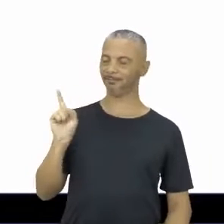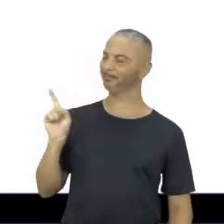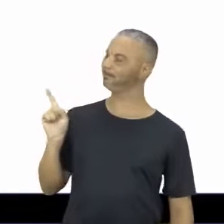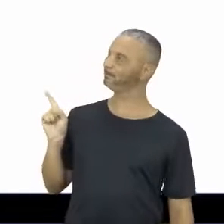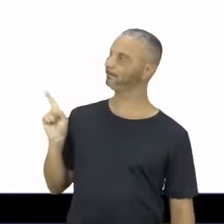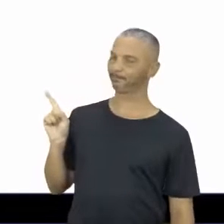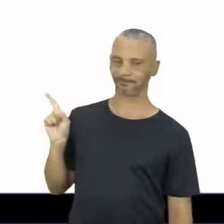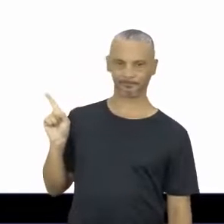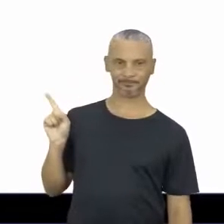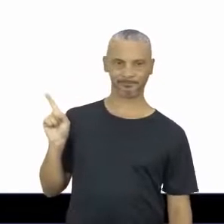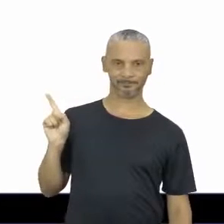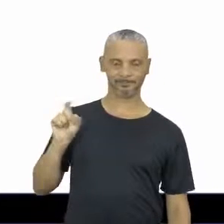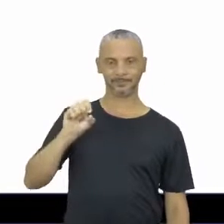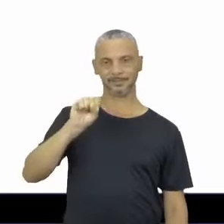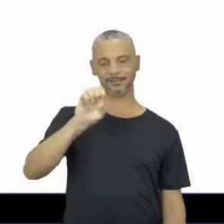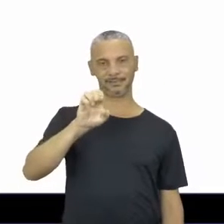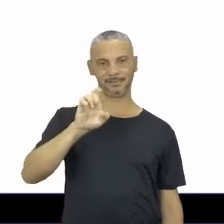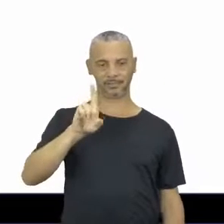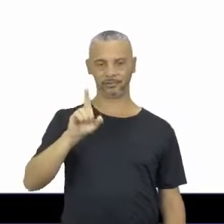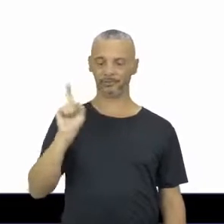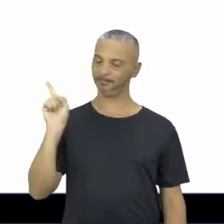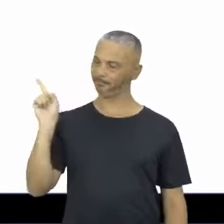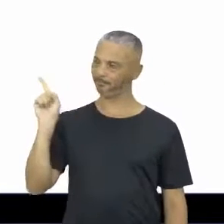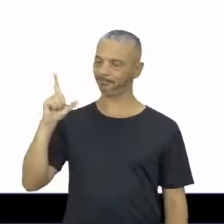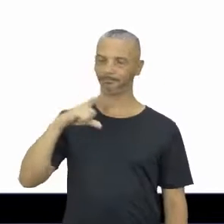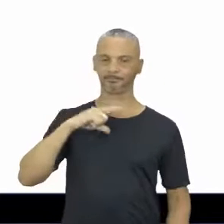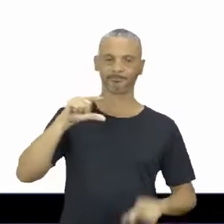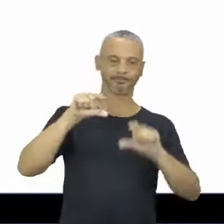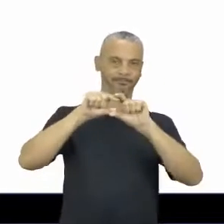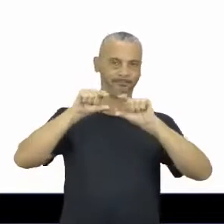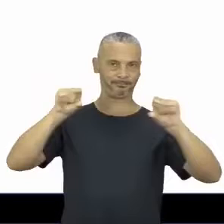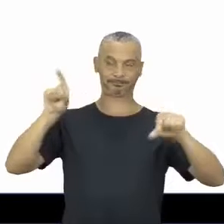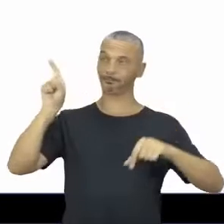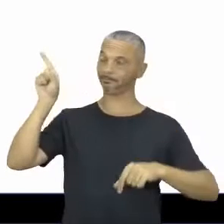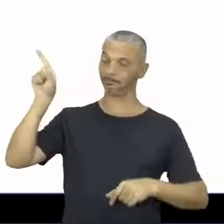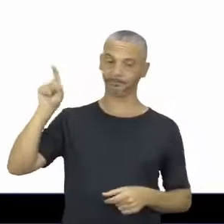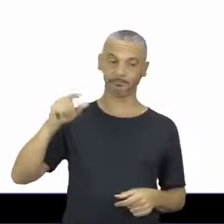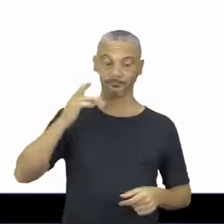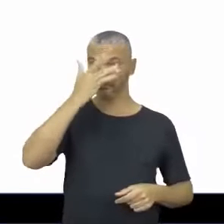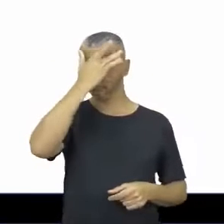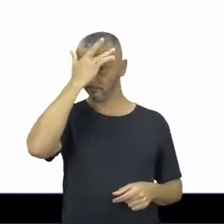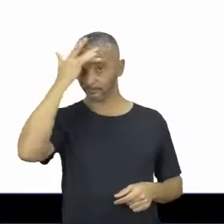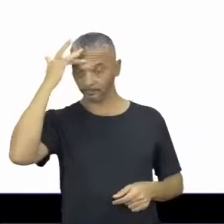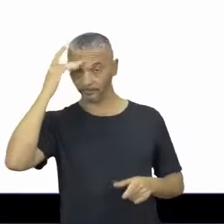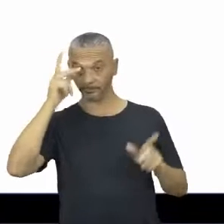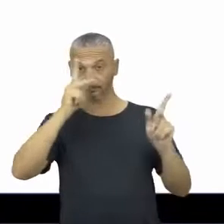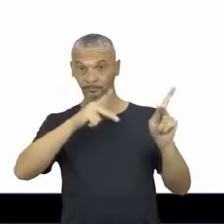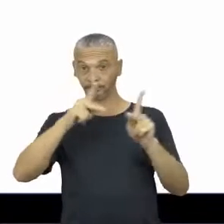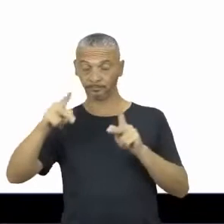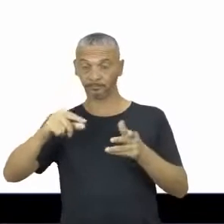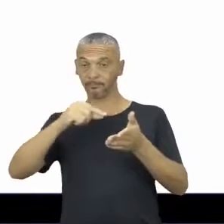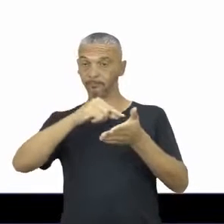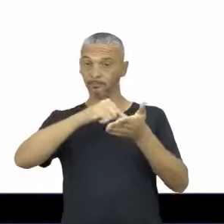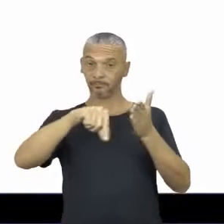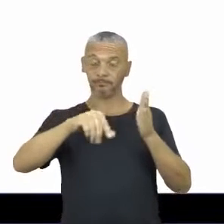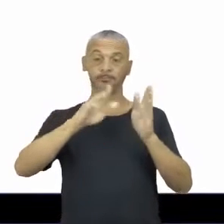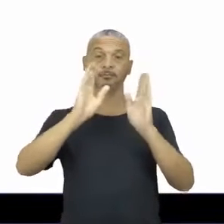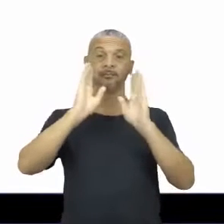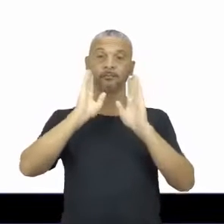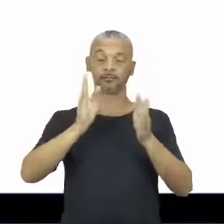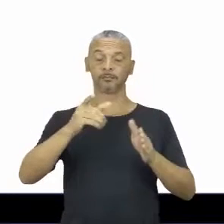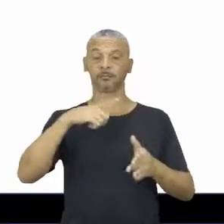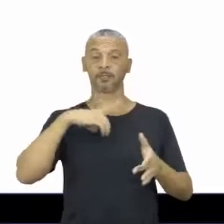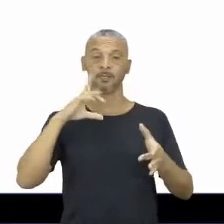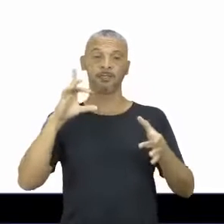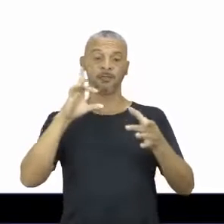chama pela sigla SED. Os docentes contratados, né, que já possuíram